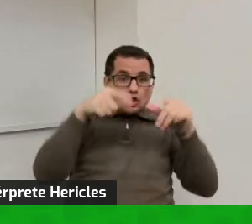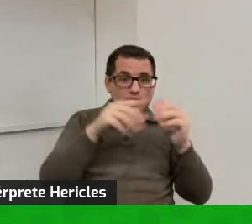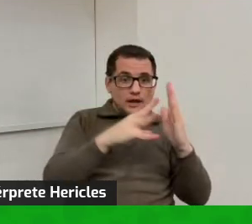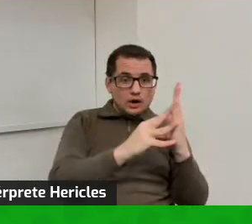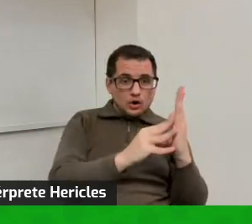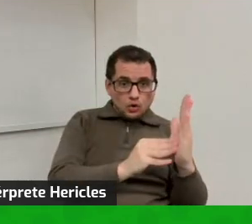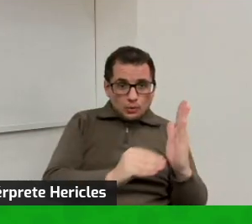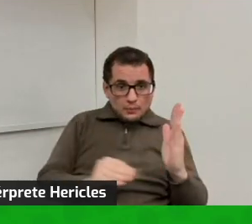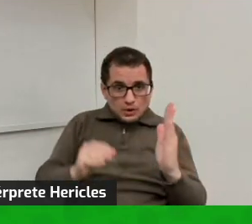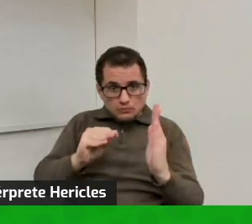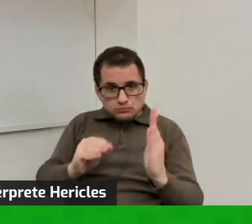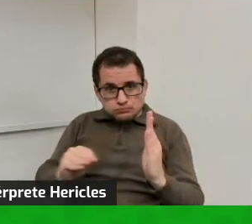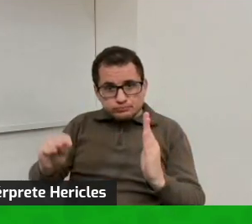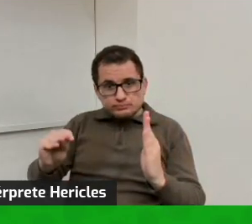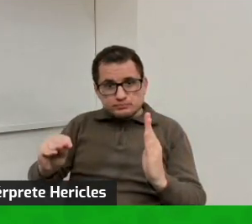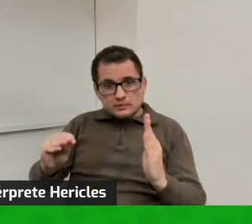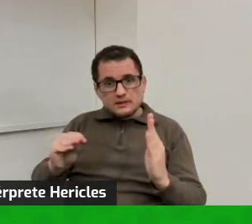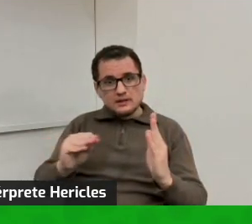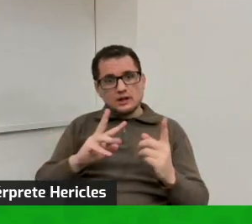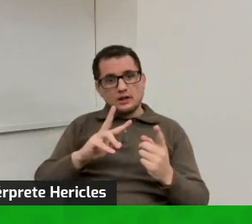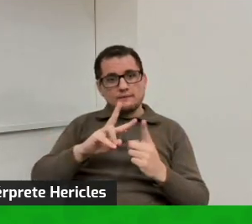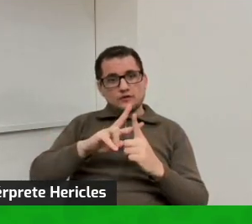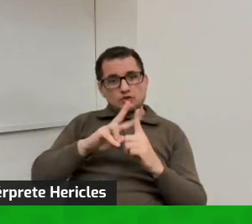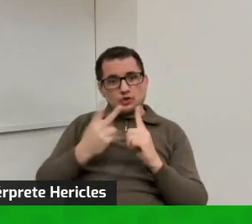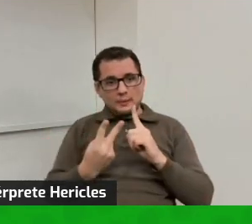Venho aqui e posso